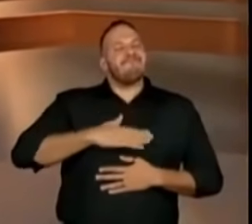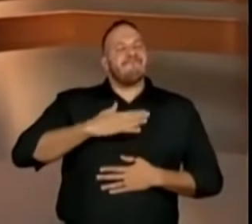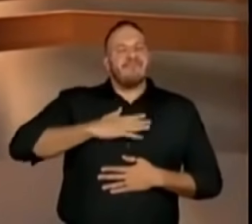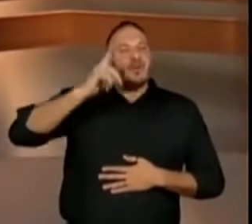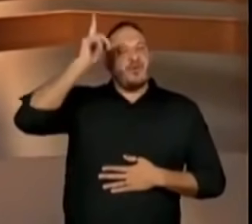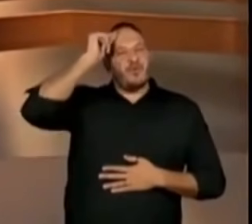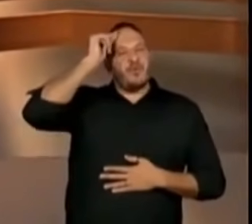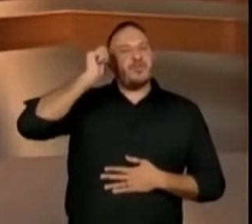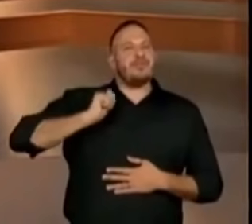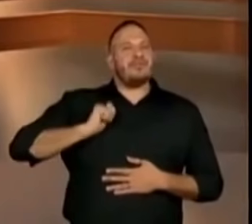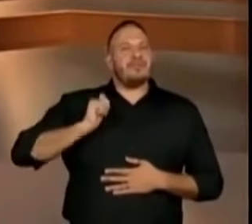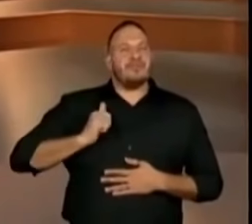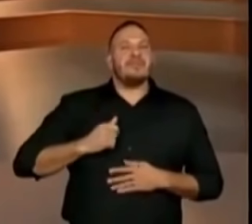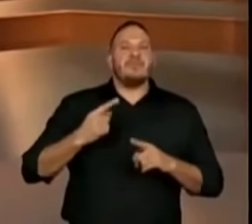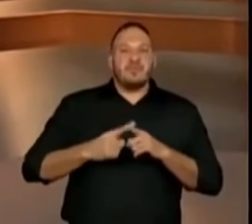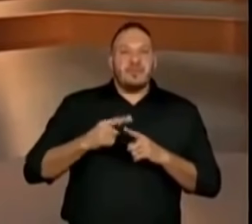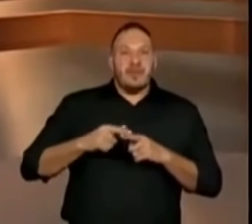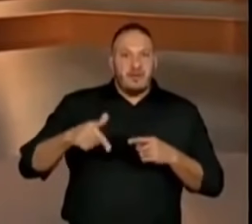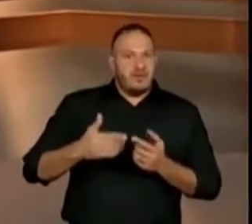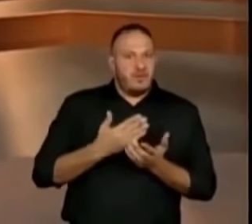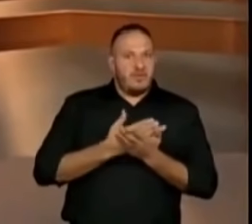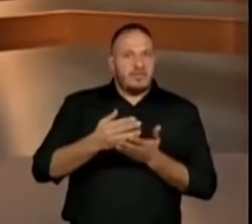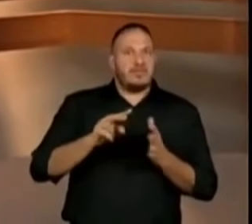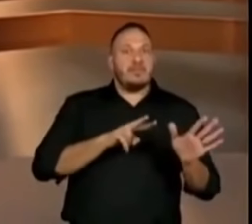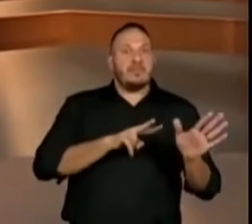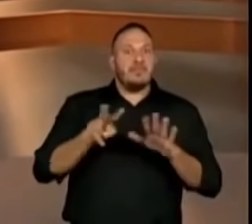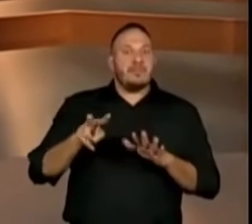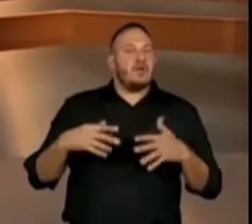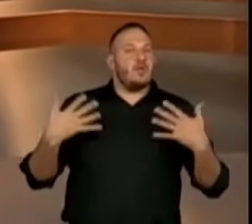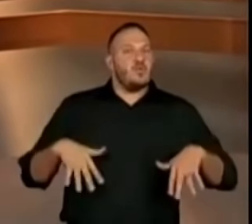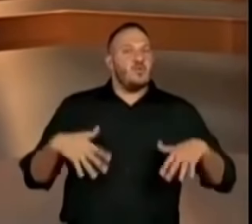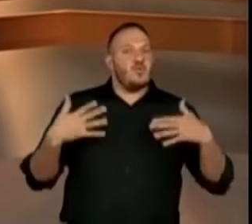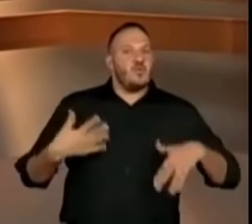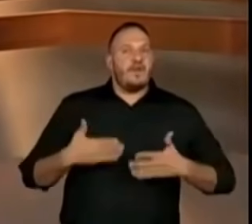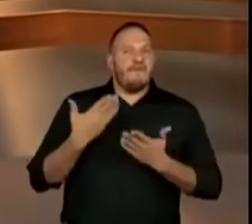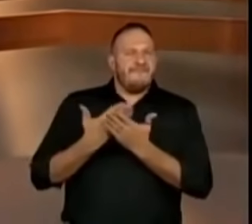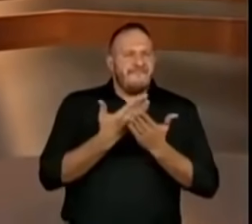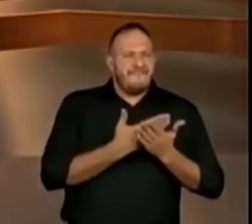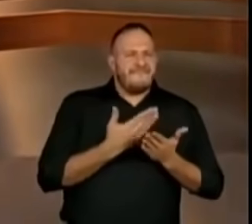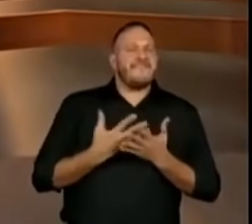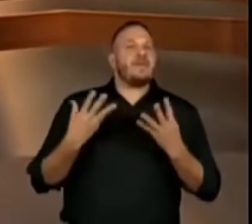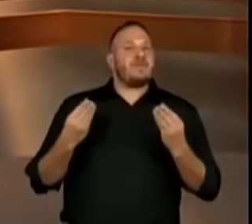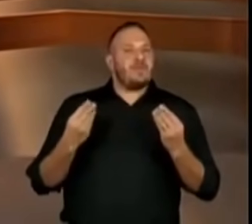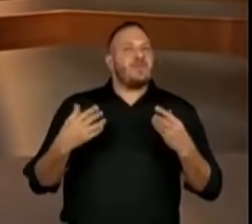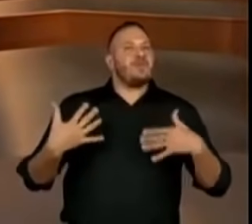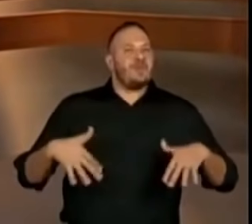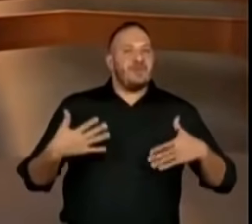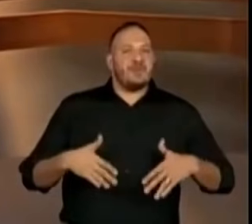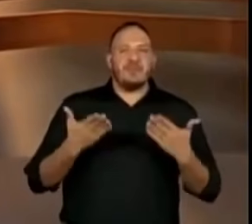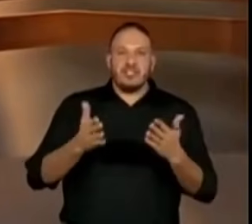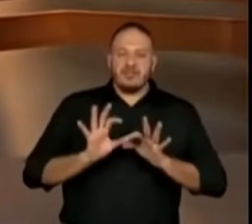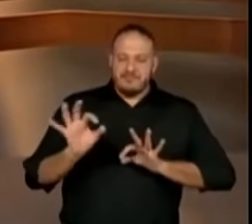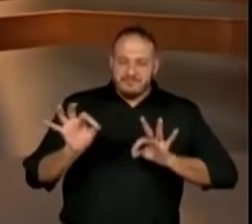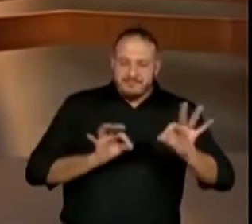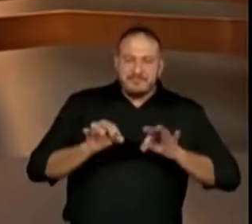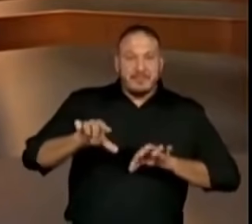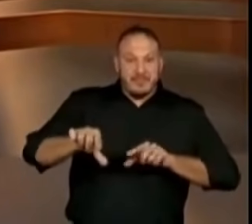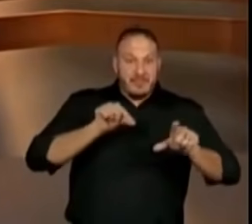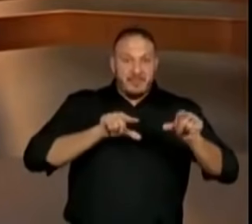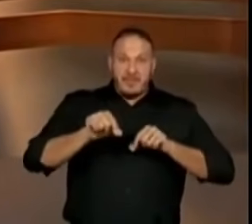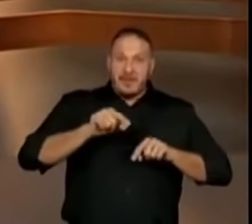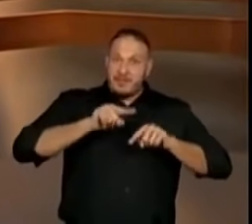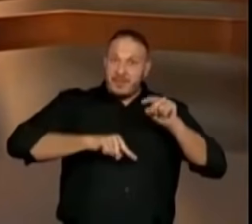descansado, porque olha, começamos uma semana de muita ralação. É isso mesmo. Já separe o seu